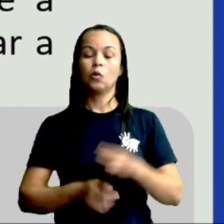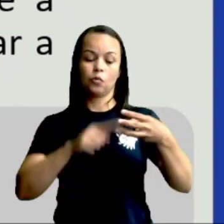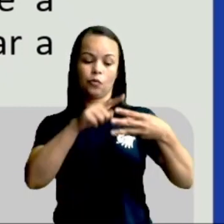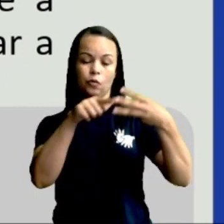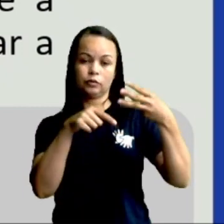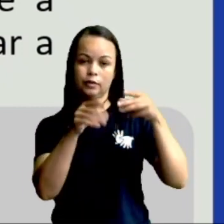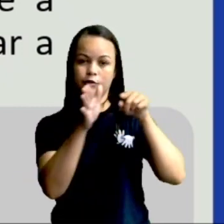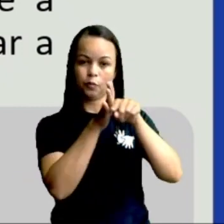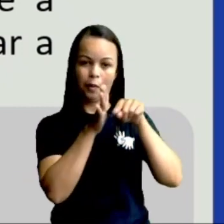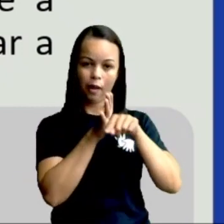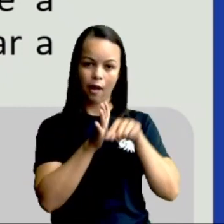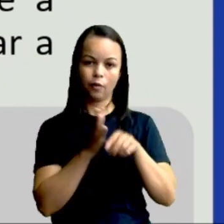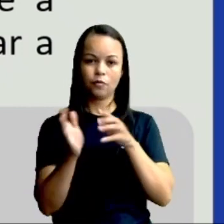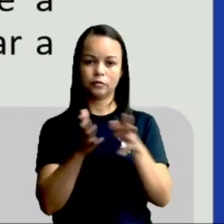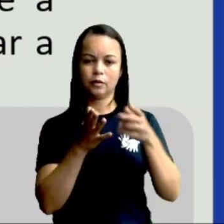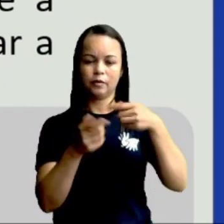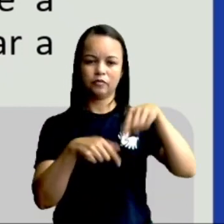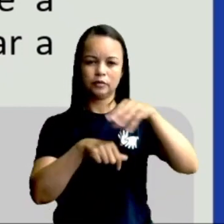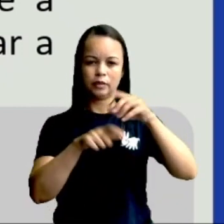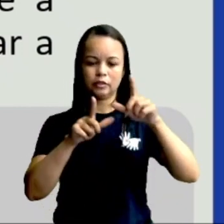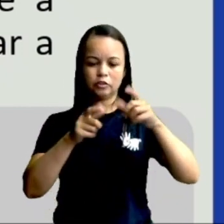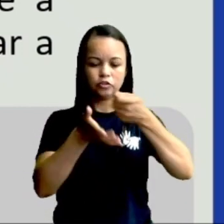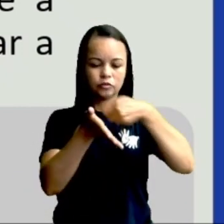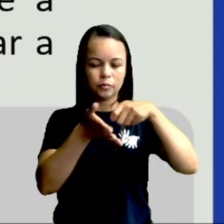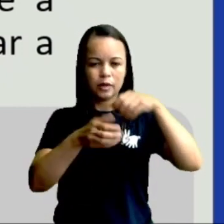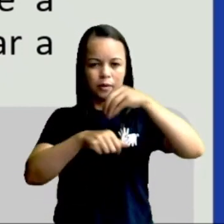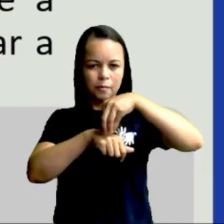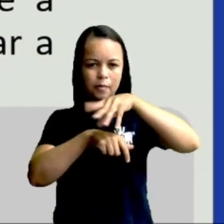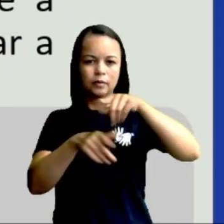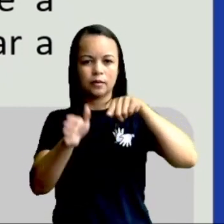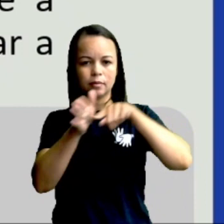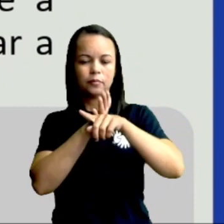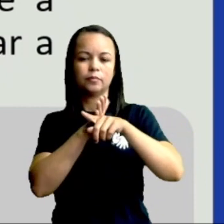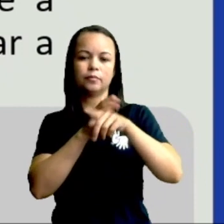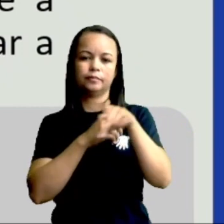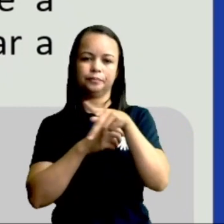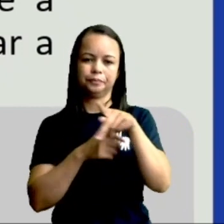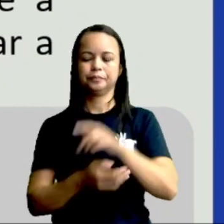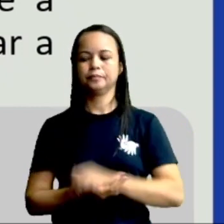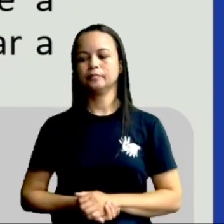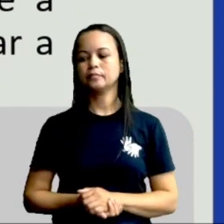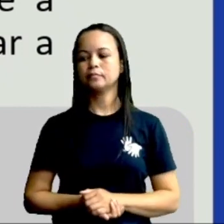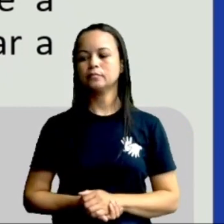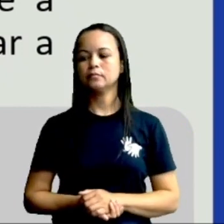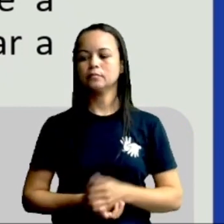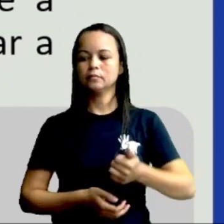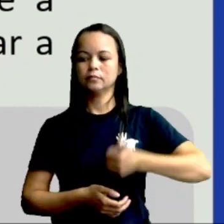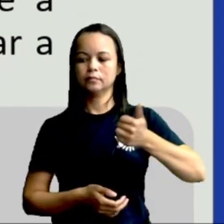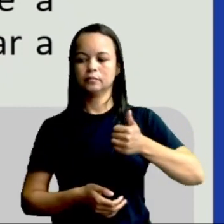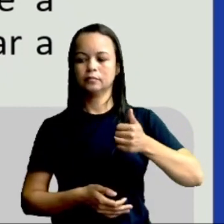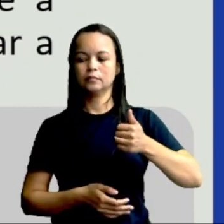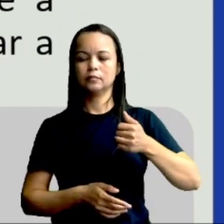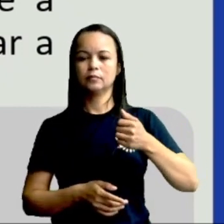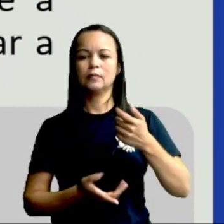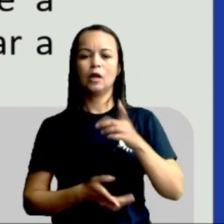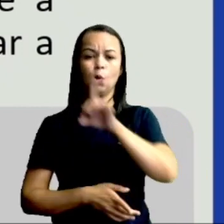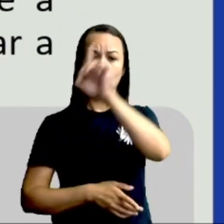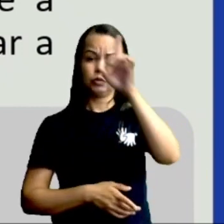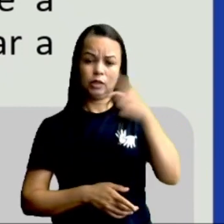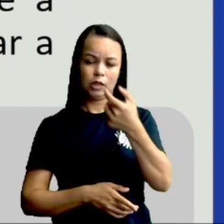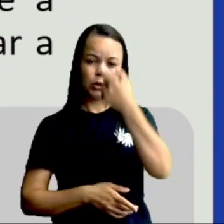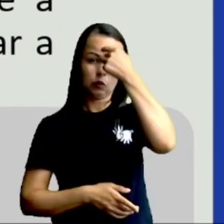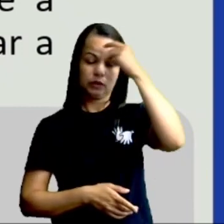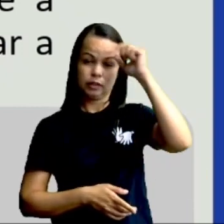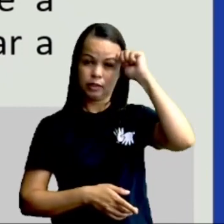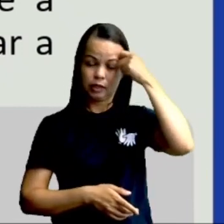3 perguntinhas para vocês mandarem para a professora de vocês. Pergunta de número 1. Por que o Dia da Consciência Negra